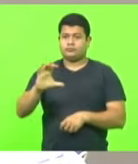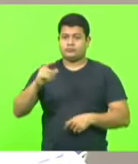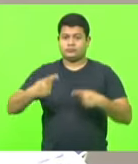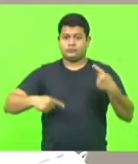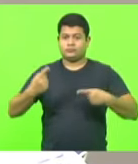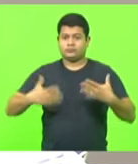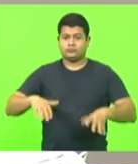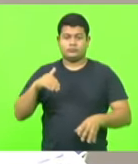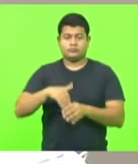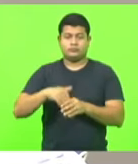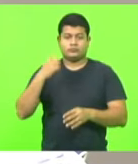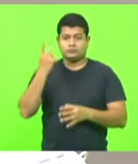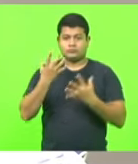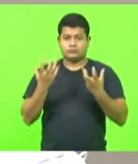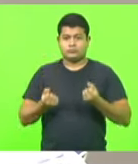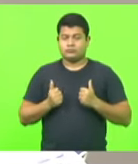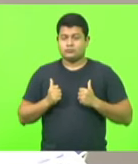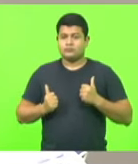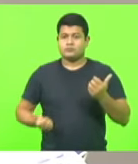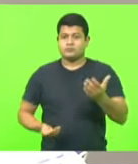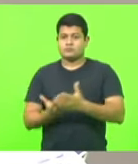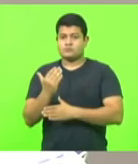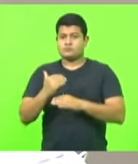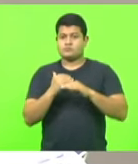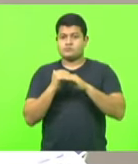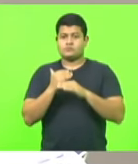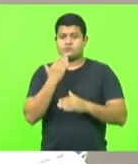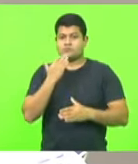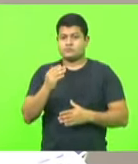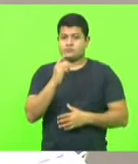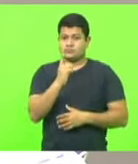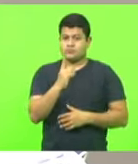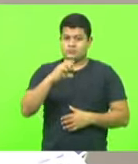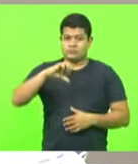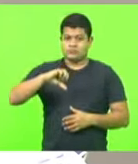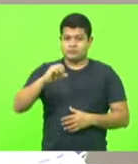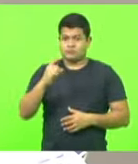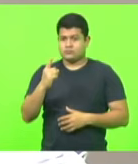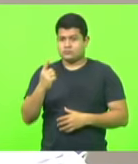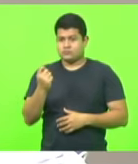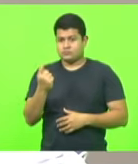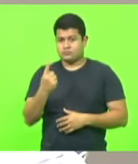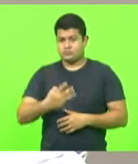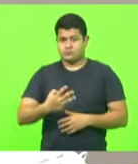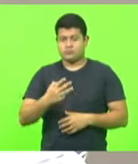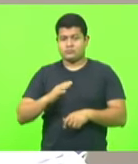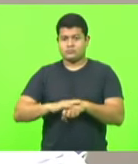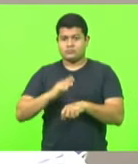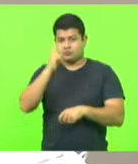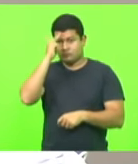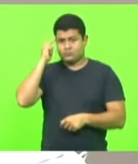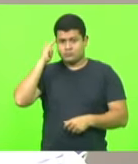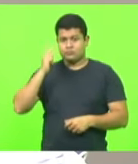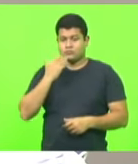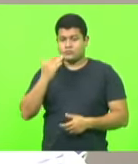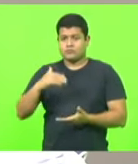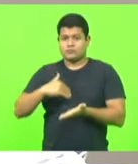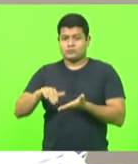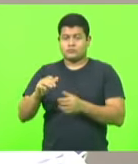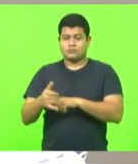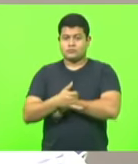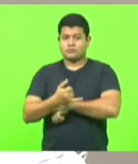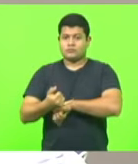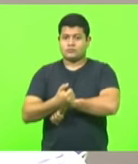como se encontram. Aprovado por unanimidade. Requerimento 1913, autor deputada Paulinha, solicitando ao secretário de Estado da Infraestrutura e